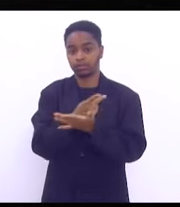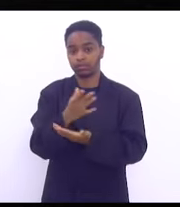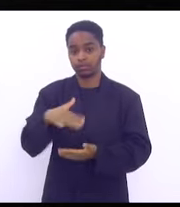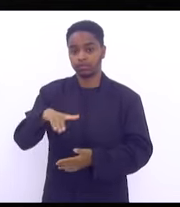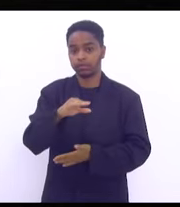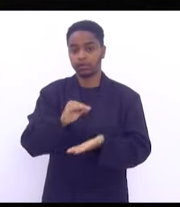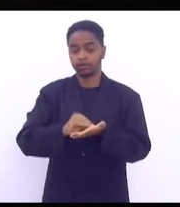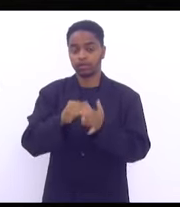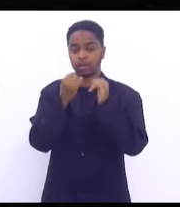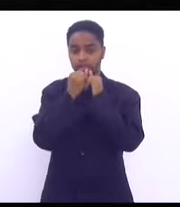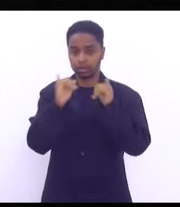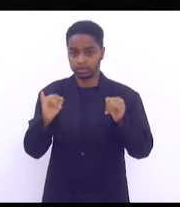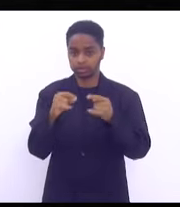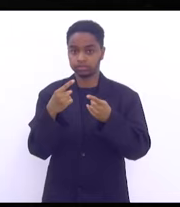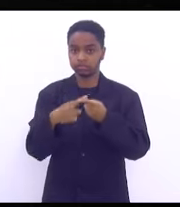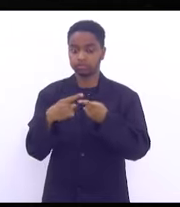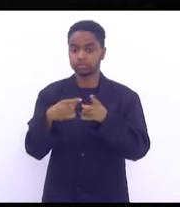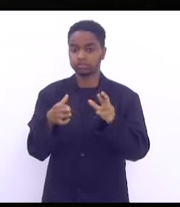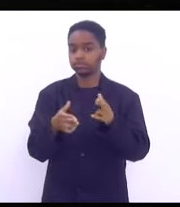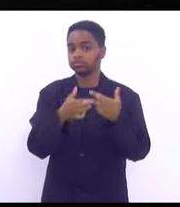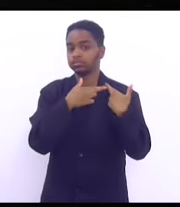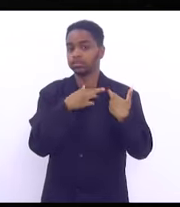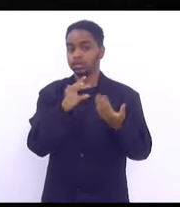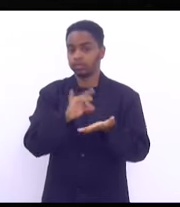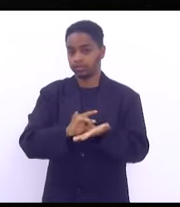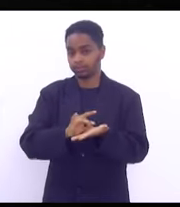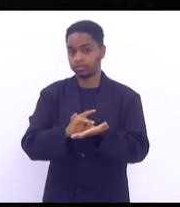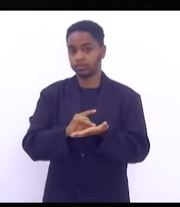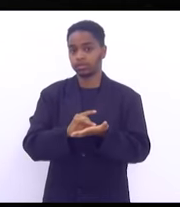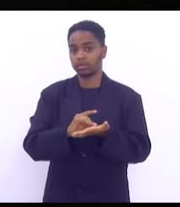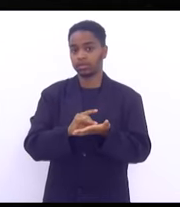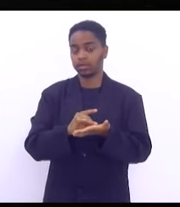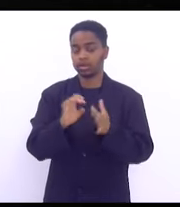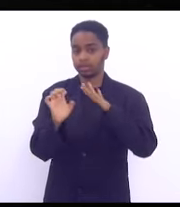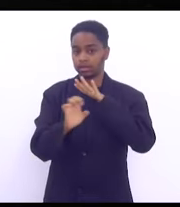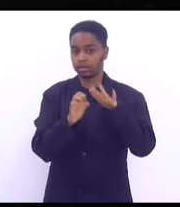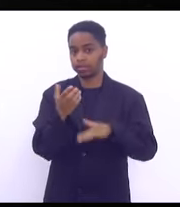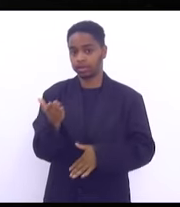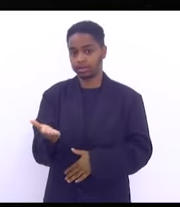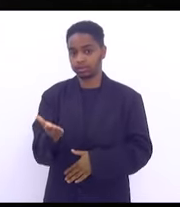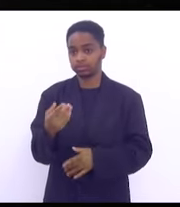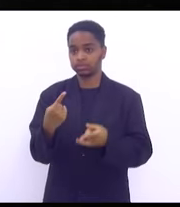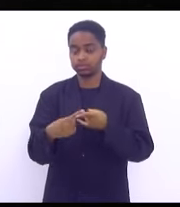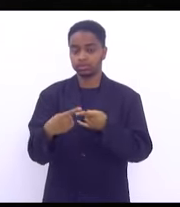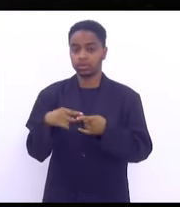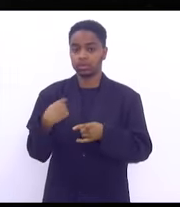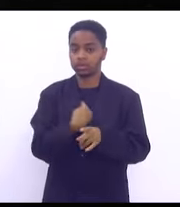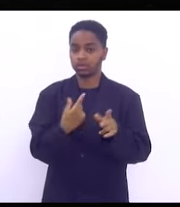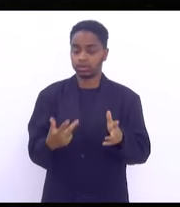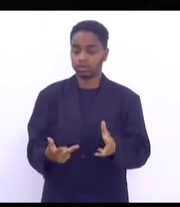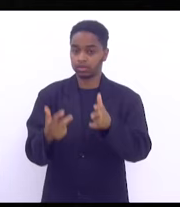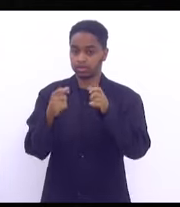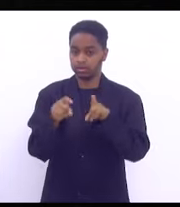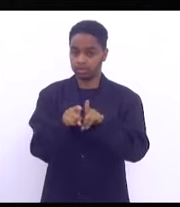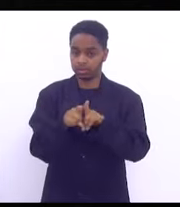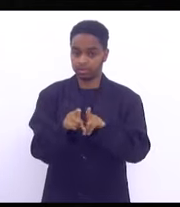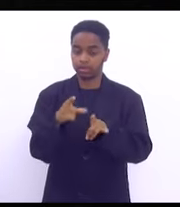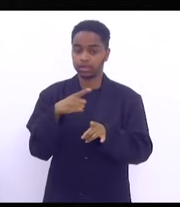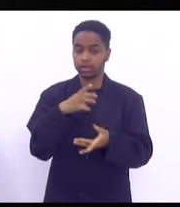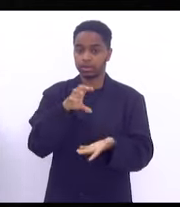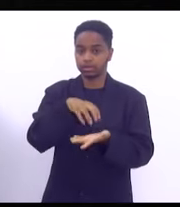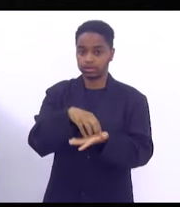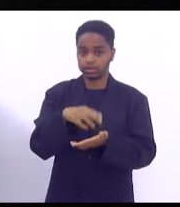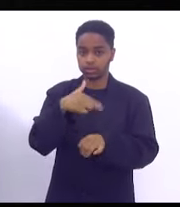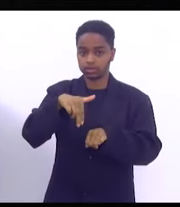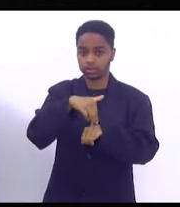de energia, que é de responsabilidade dessa concessionária. E levamos em conta também que nós temos a Agência Nacional